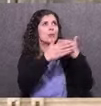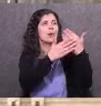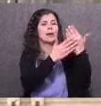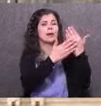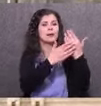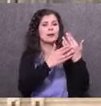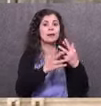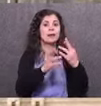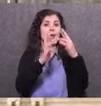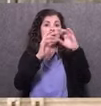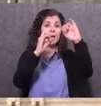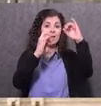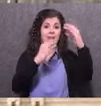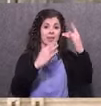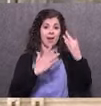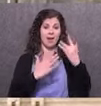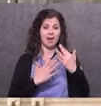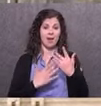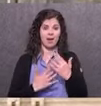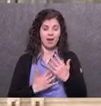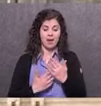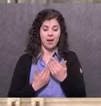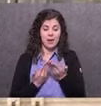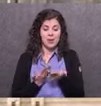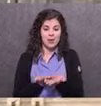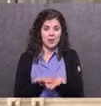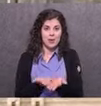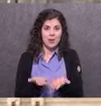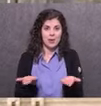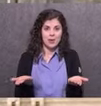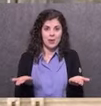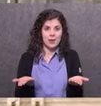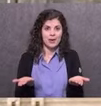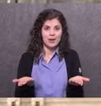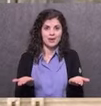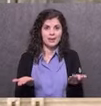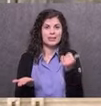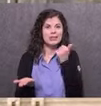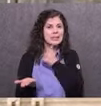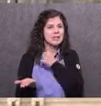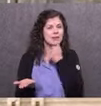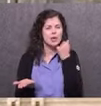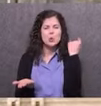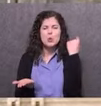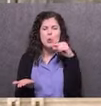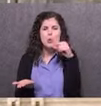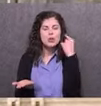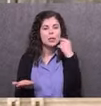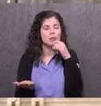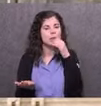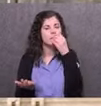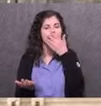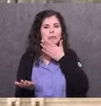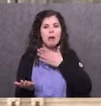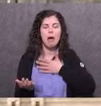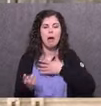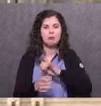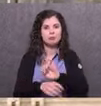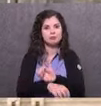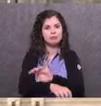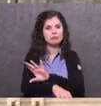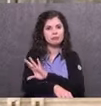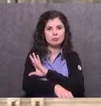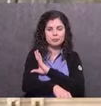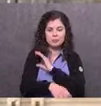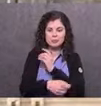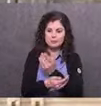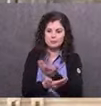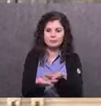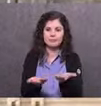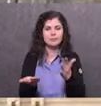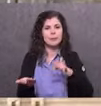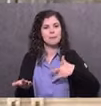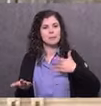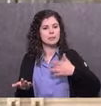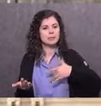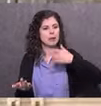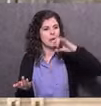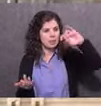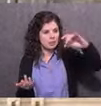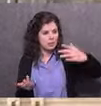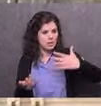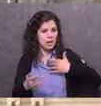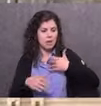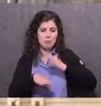Concedei-nos, por este único e admirável sacrifício, a misericórdia que nossos pecados